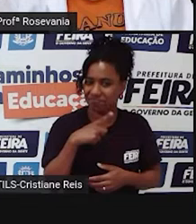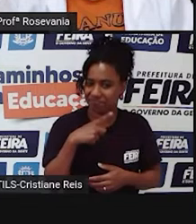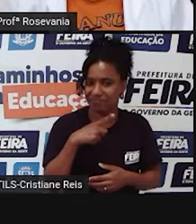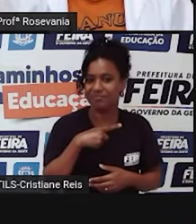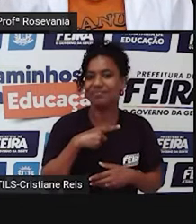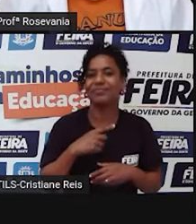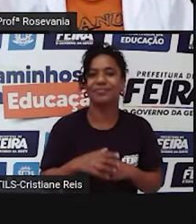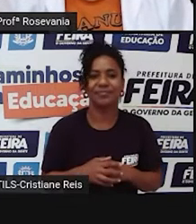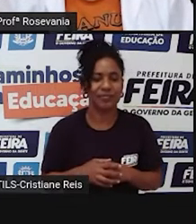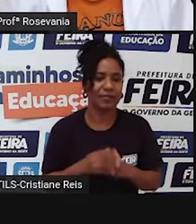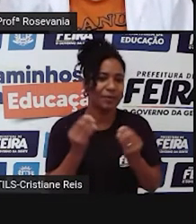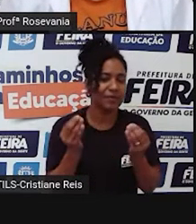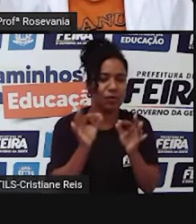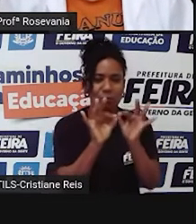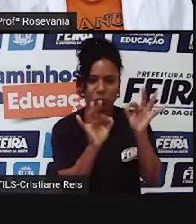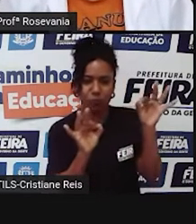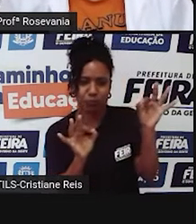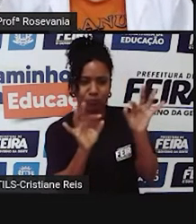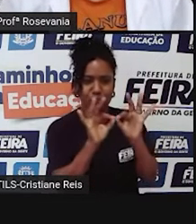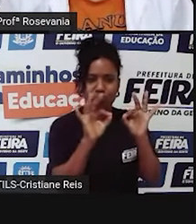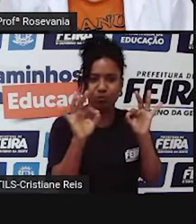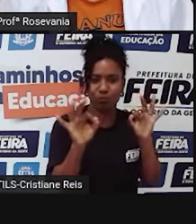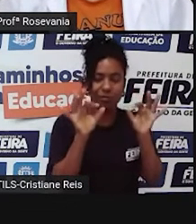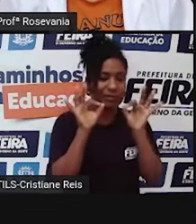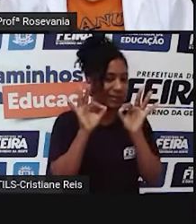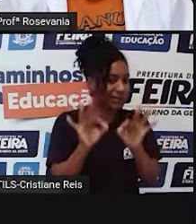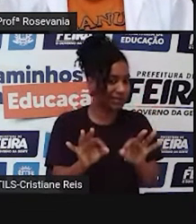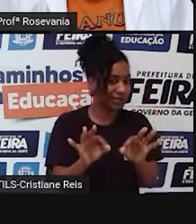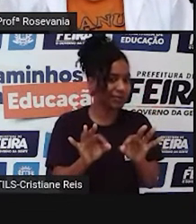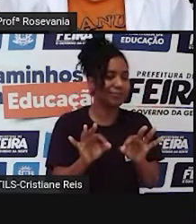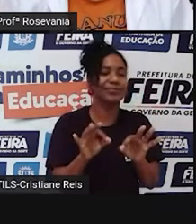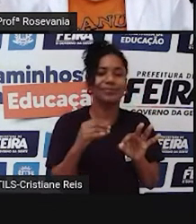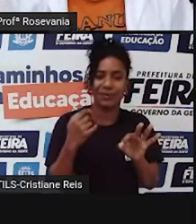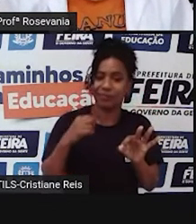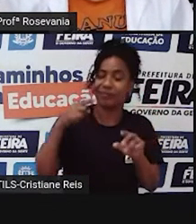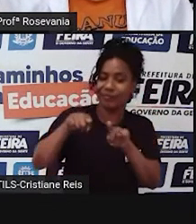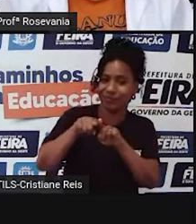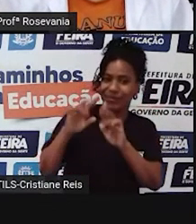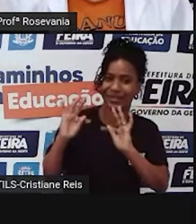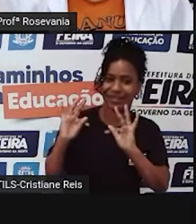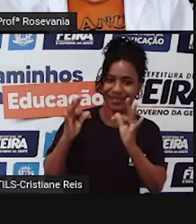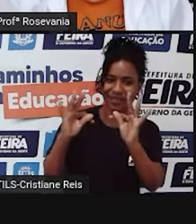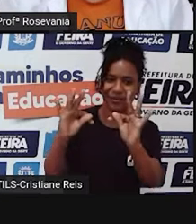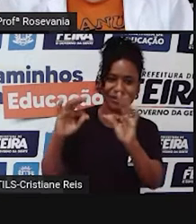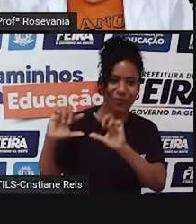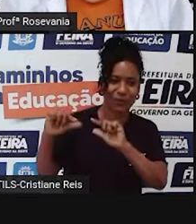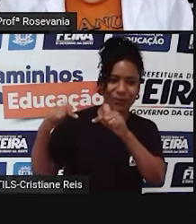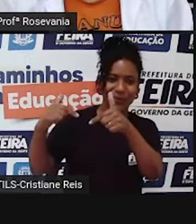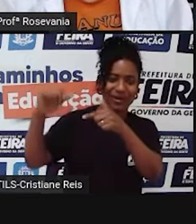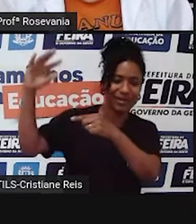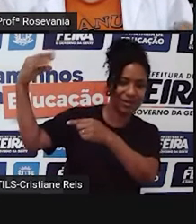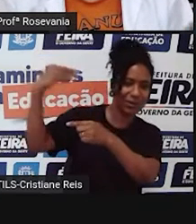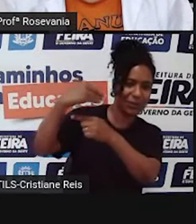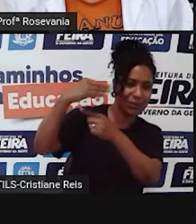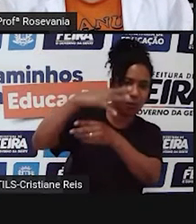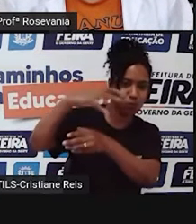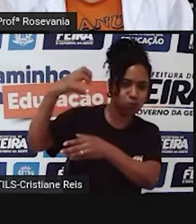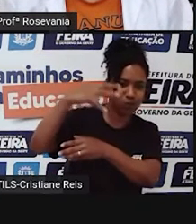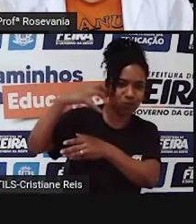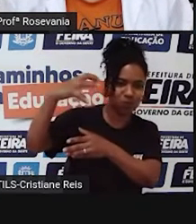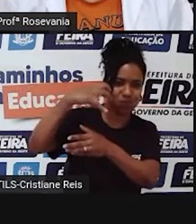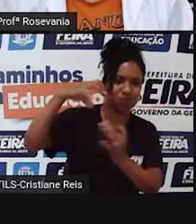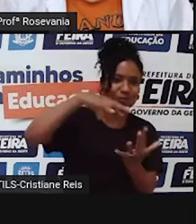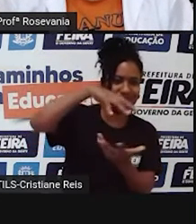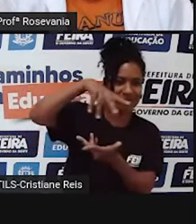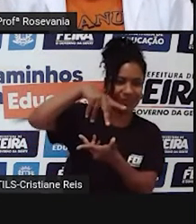da proporção, do avanço tecnológico todo que tivemos, facilitou com que as imagens hoje tenham uma qualidade muito